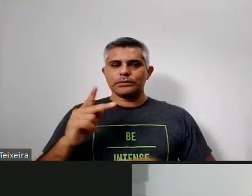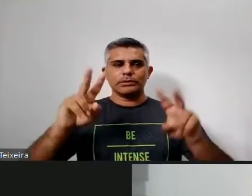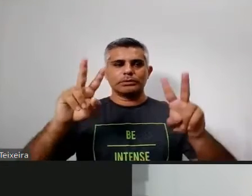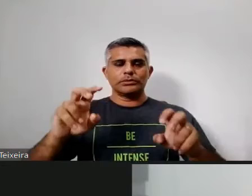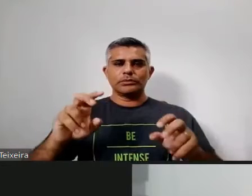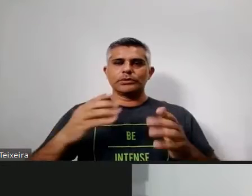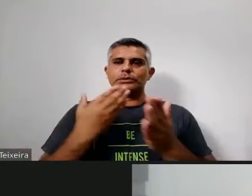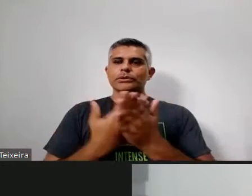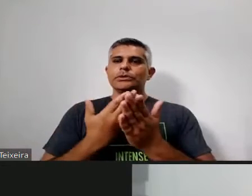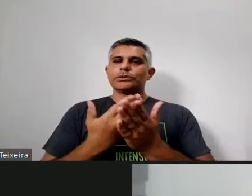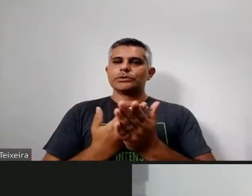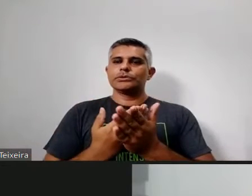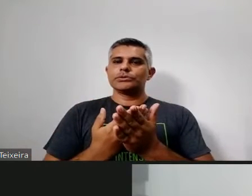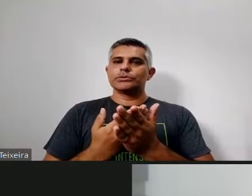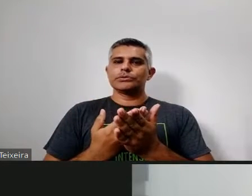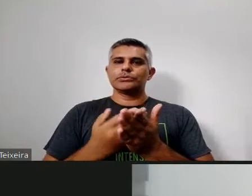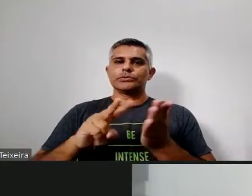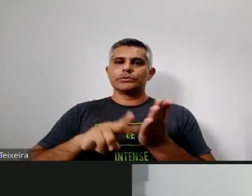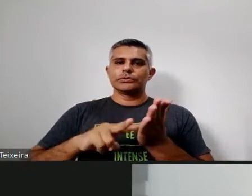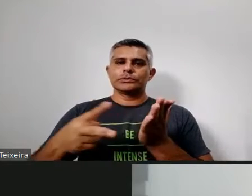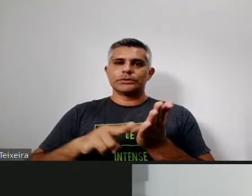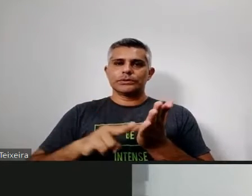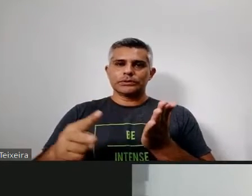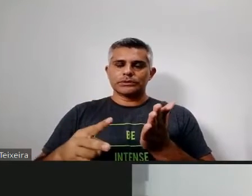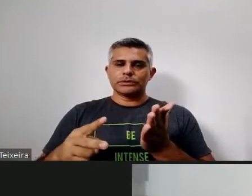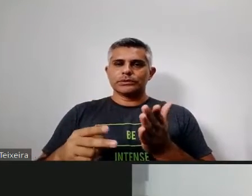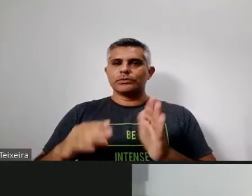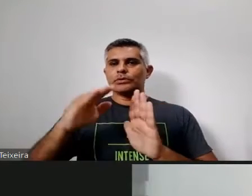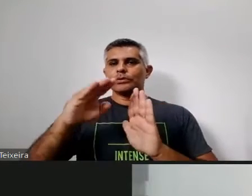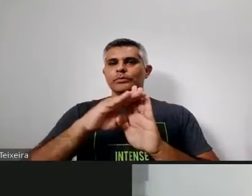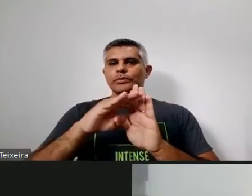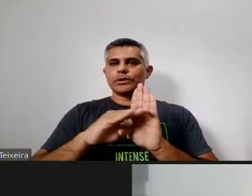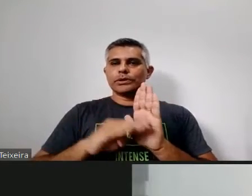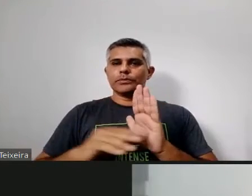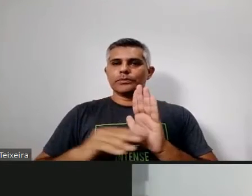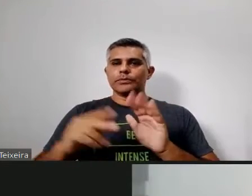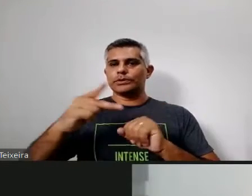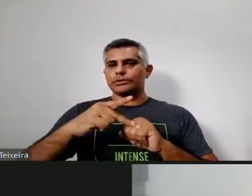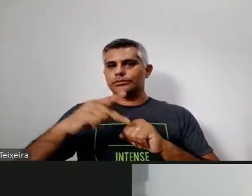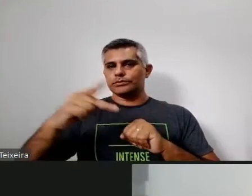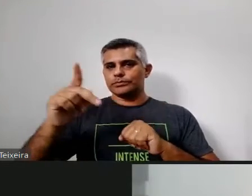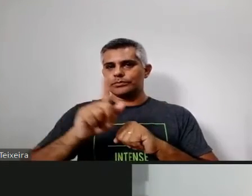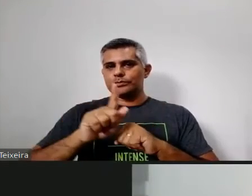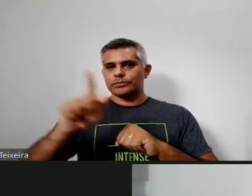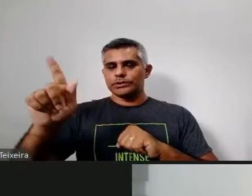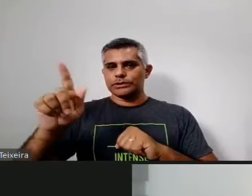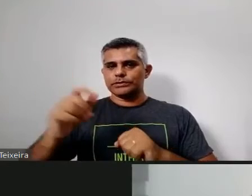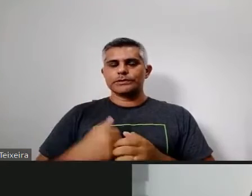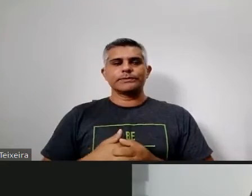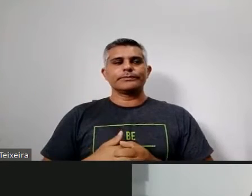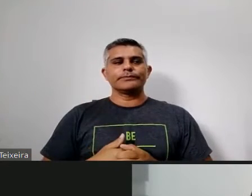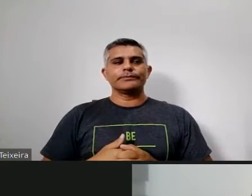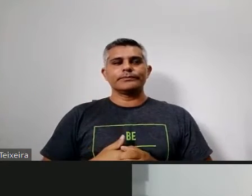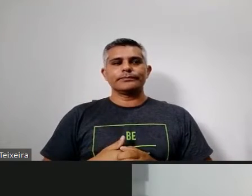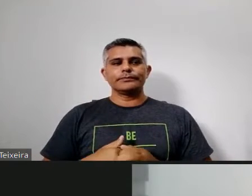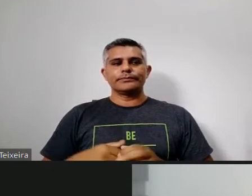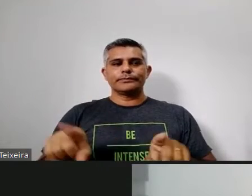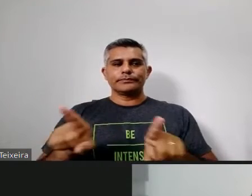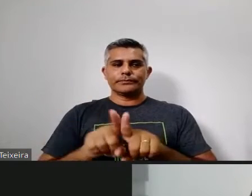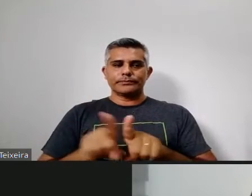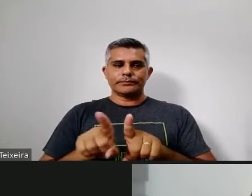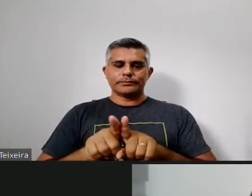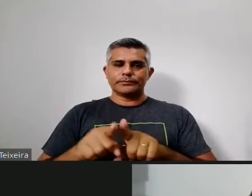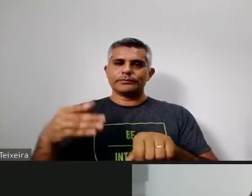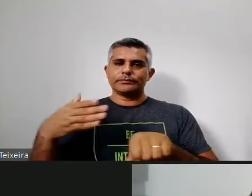Federal de Santa Catarina, e também a participação da professora doutora Neiva de Aquino Alves, docente na